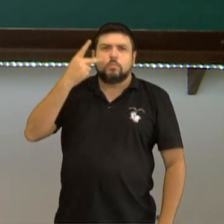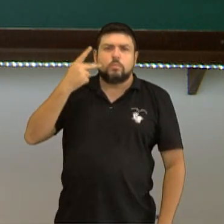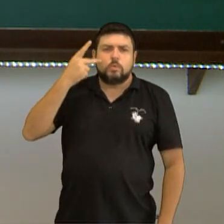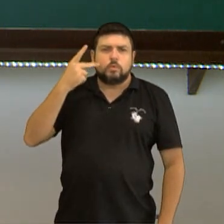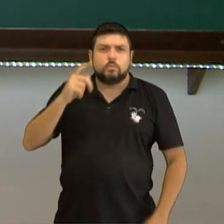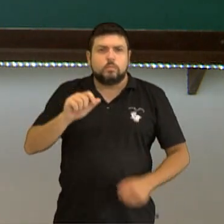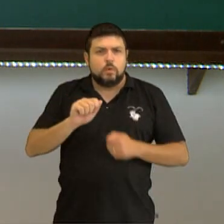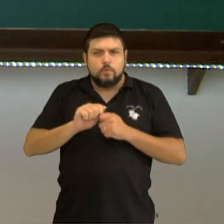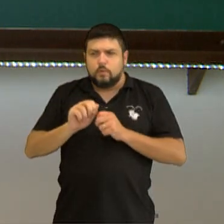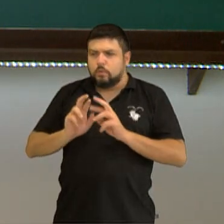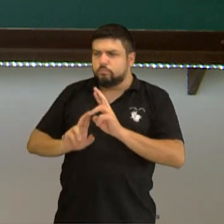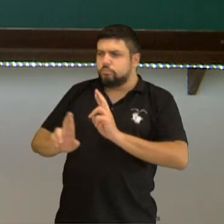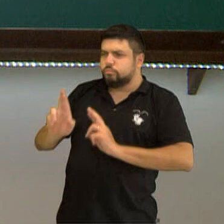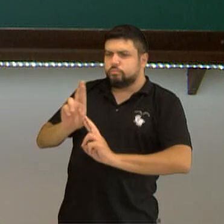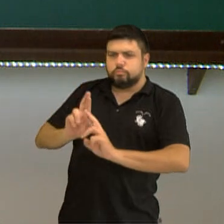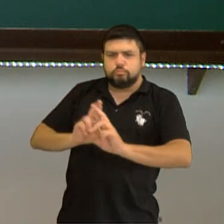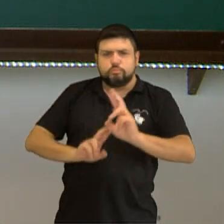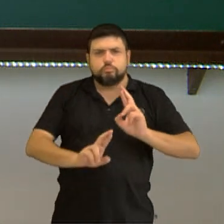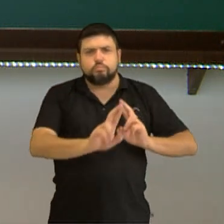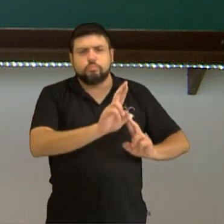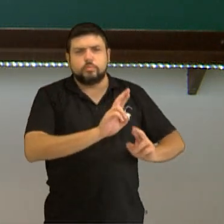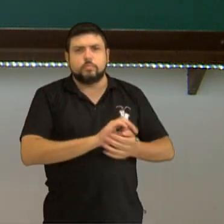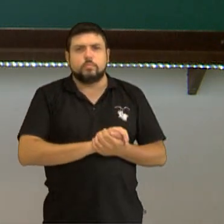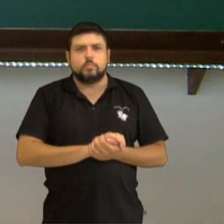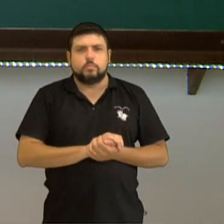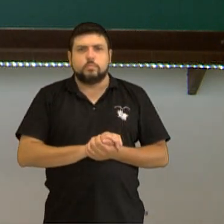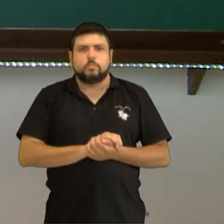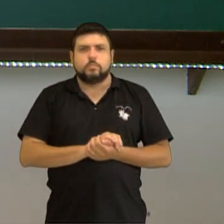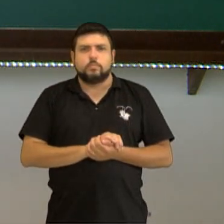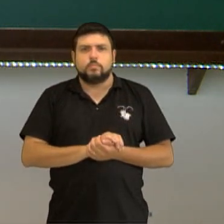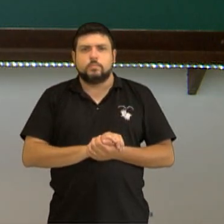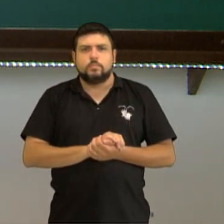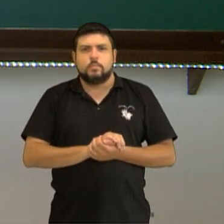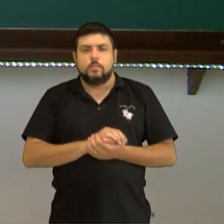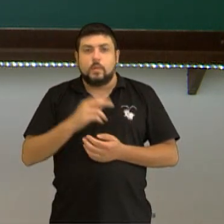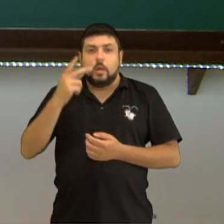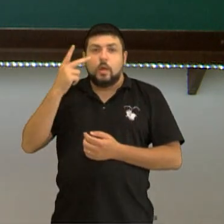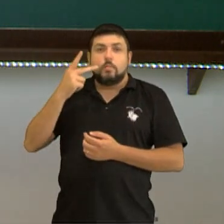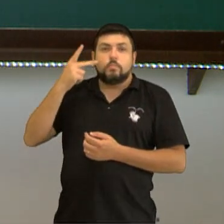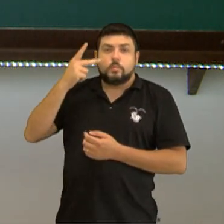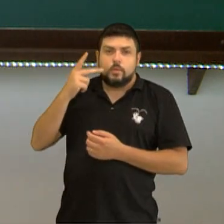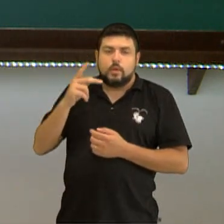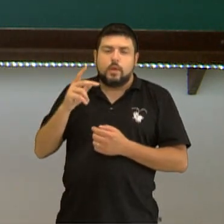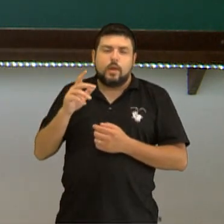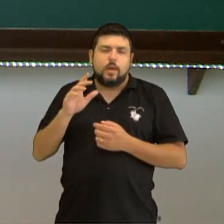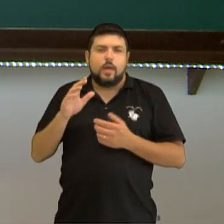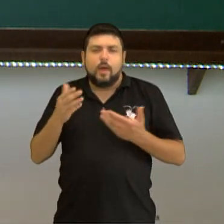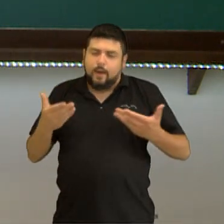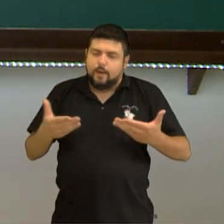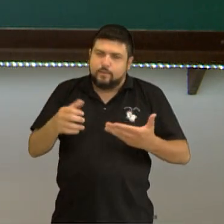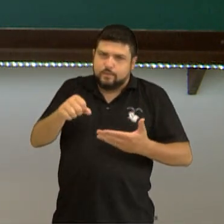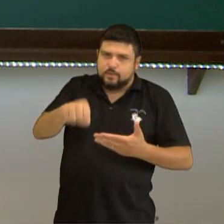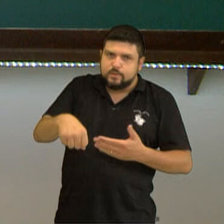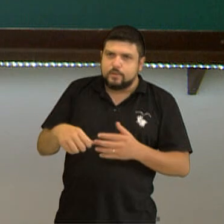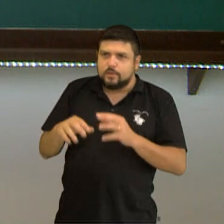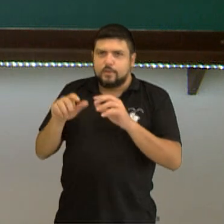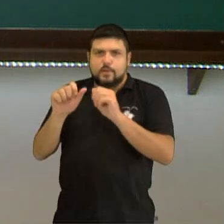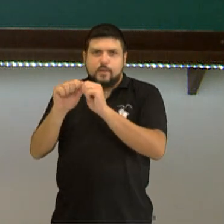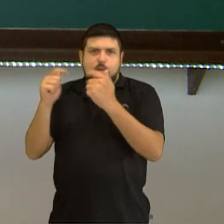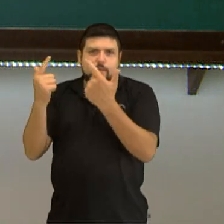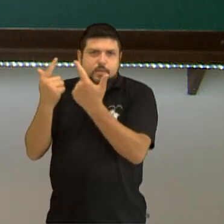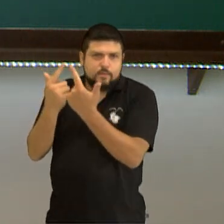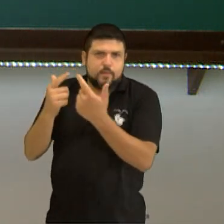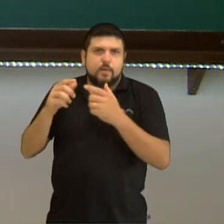cotidianamente. E assim como também, aí aquela política de Câmara, Assembleia, palácios, aí sim,